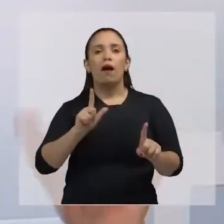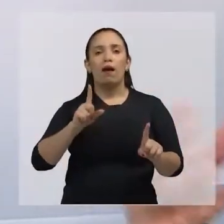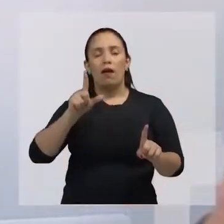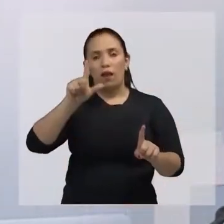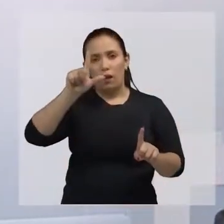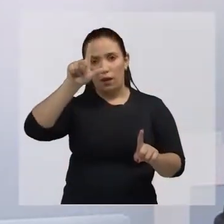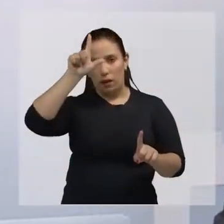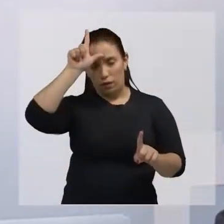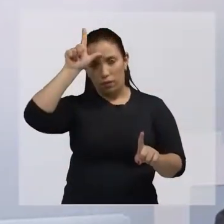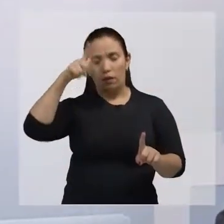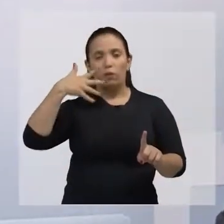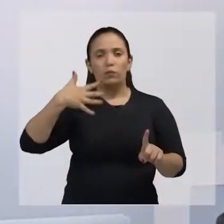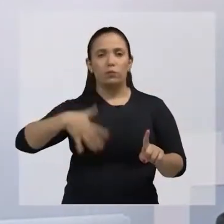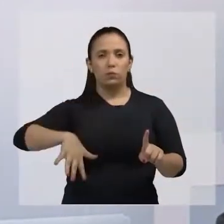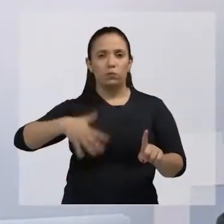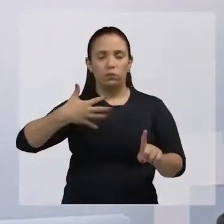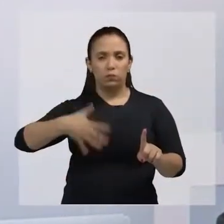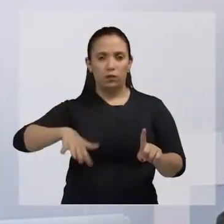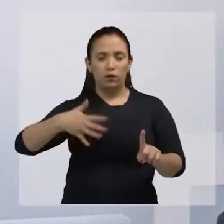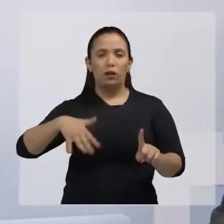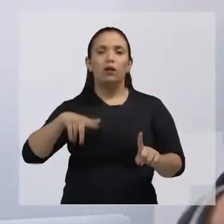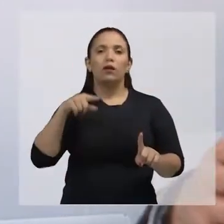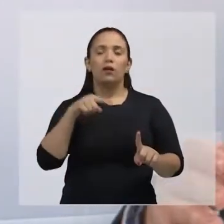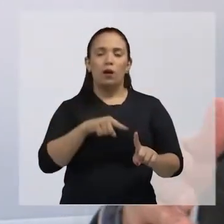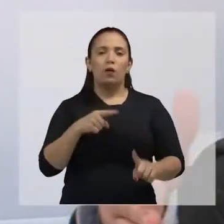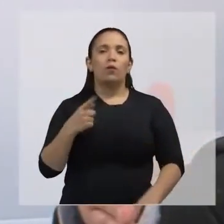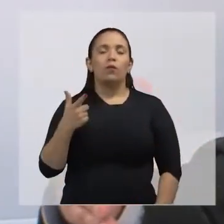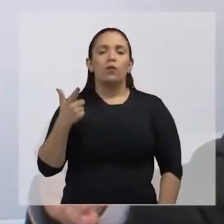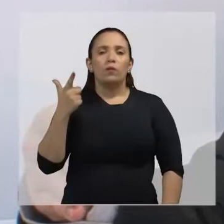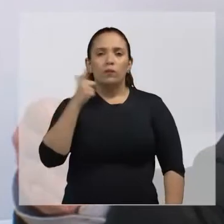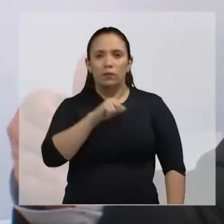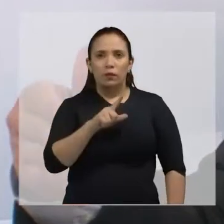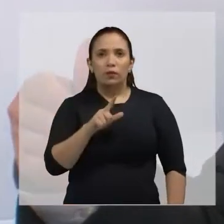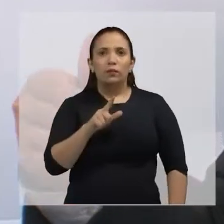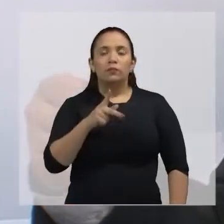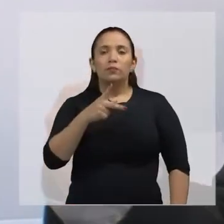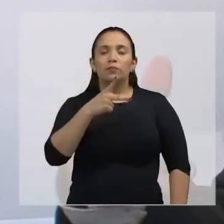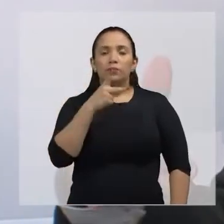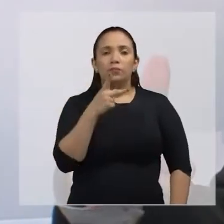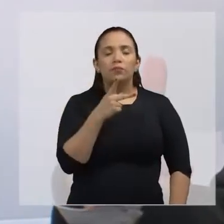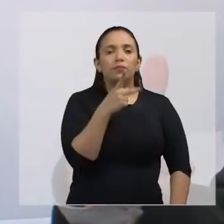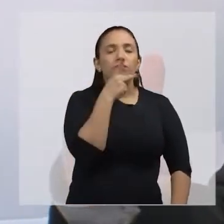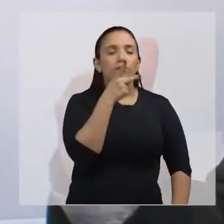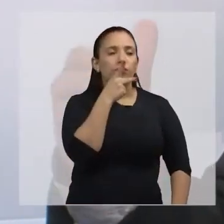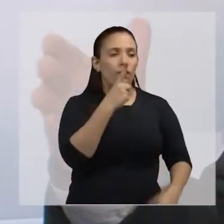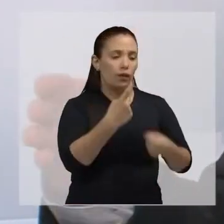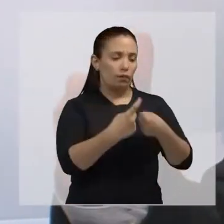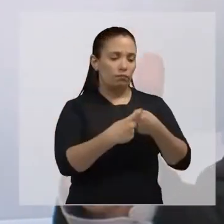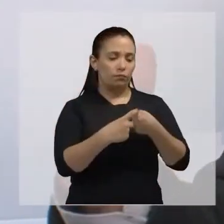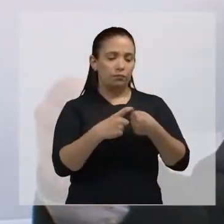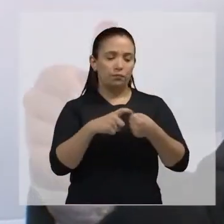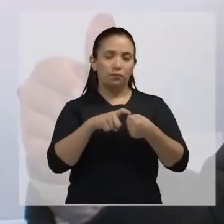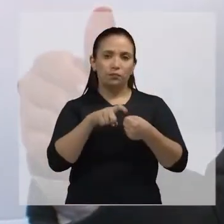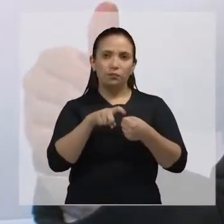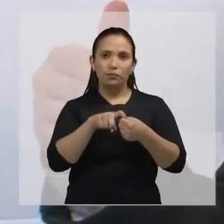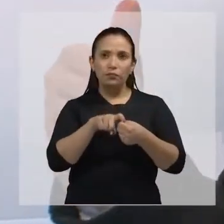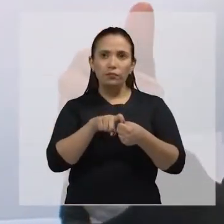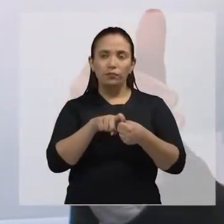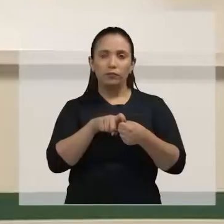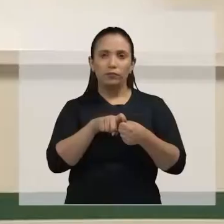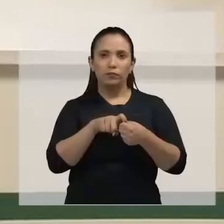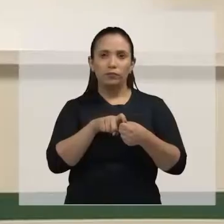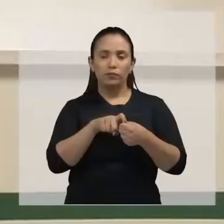recall, ele é o único que pode reunir os partidos progressistas. Se ele não for os candidato, partidos de se ele não for